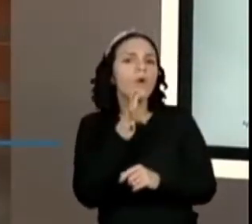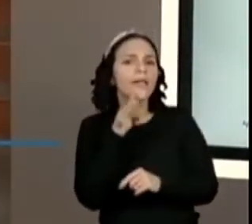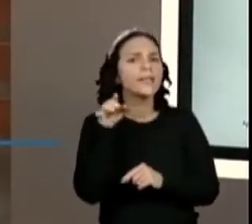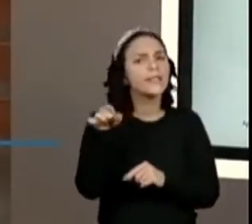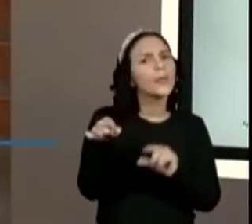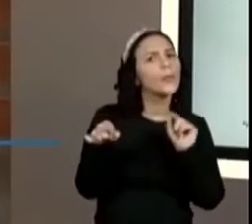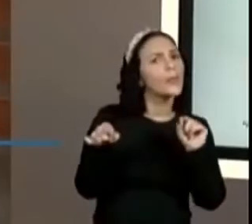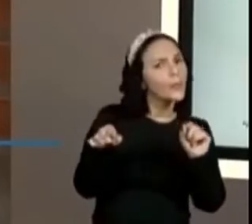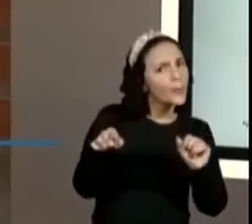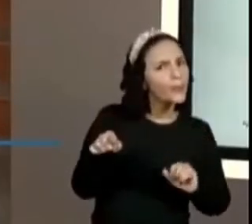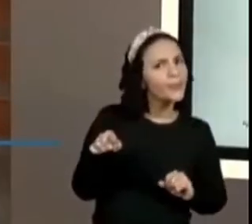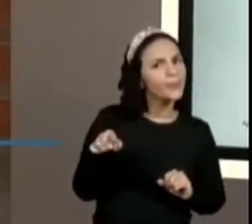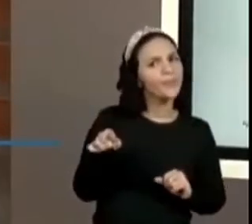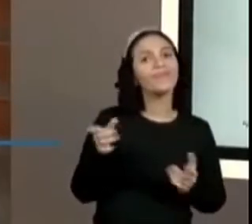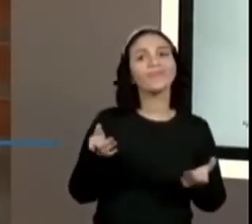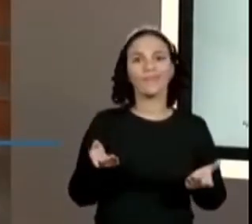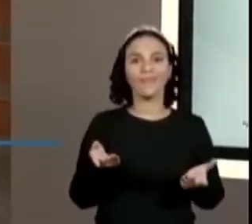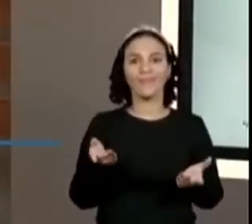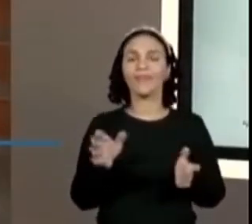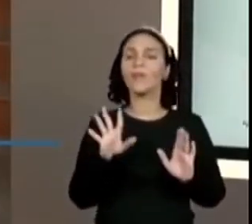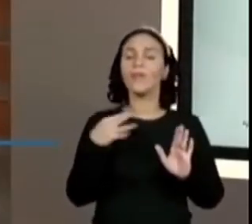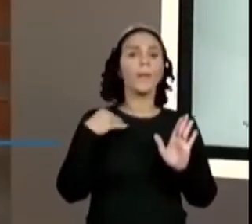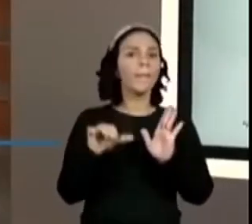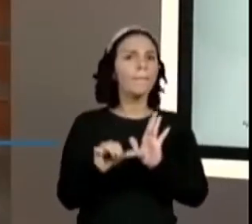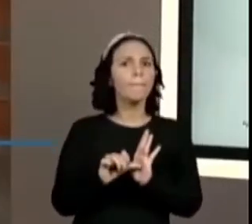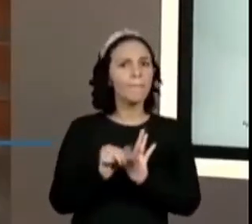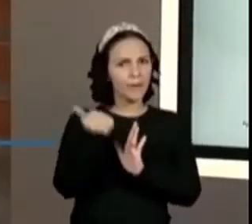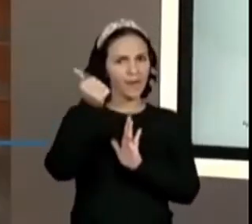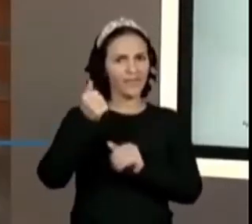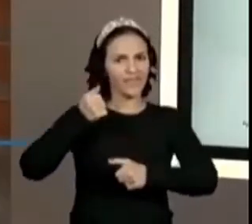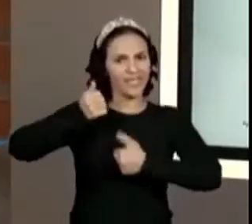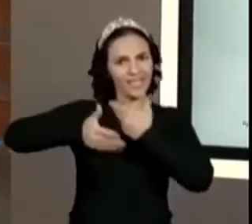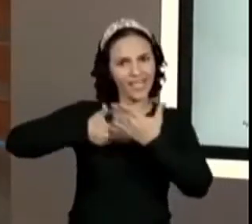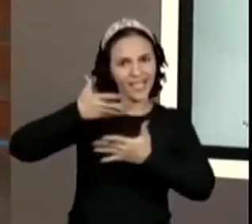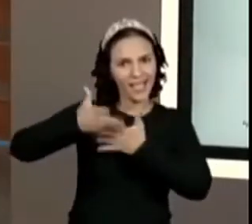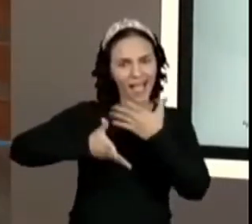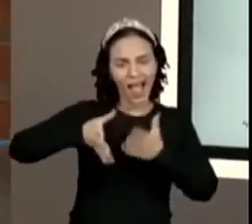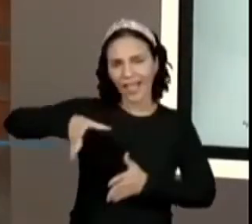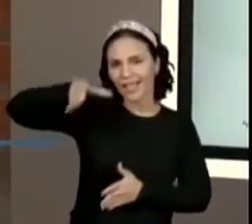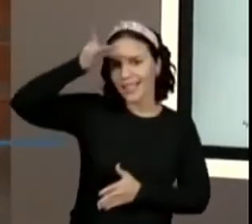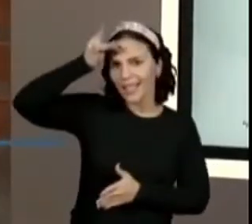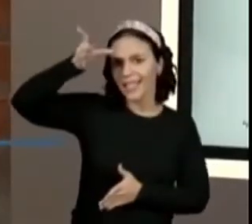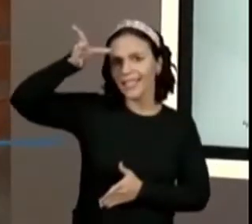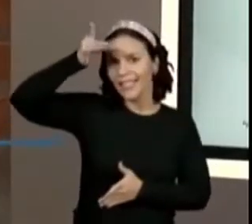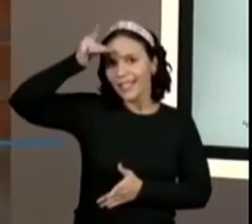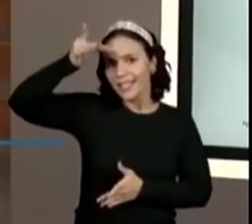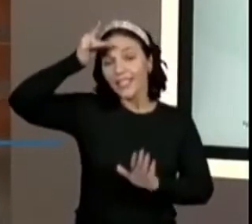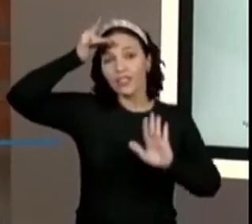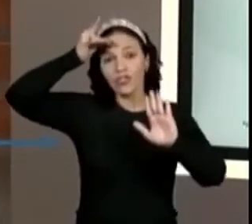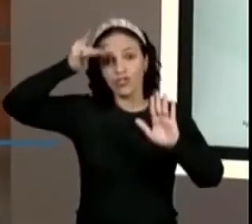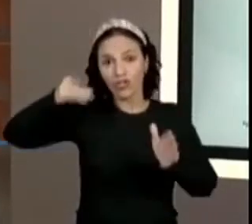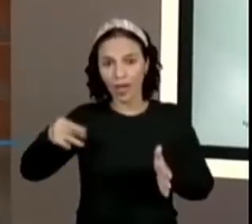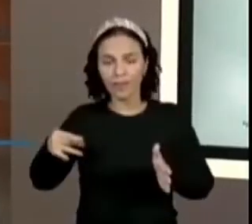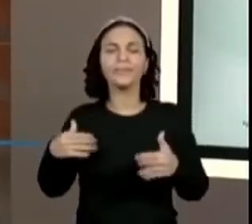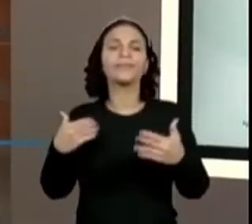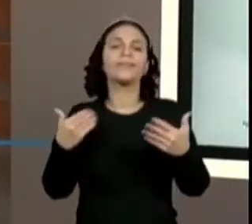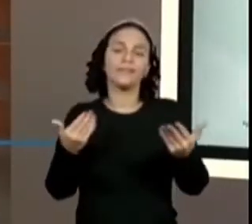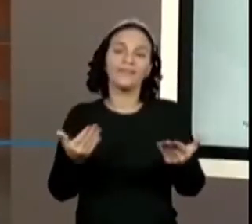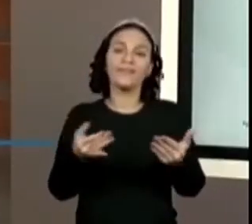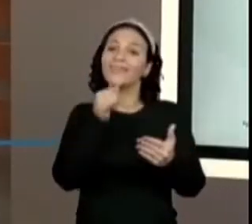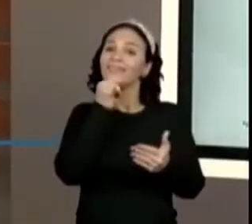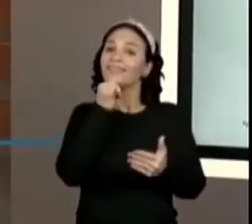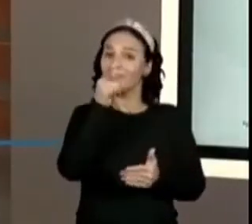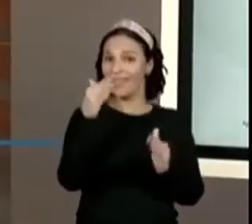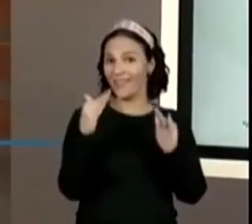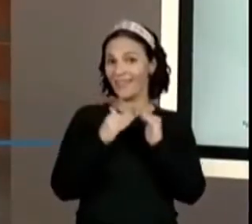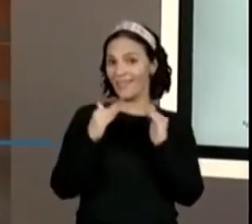parlenda. Mas é a primeira vez que eu ouvi, por isso que a gente brinca de recitar, gosta de trazer a brincadeira. Procura fazer isso quando você estiver